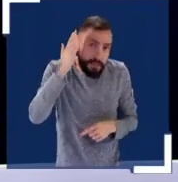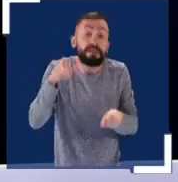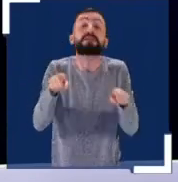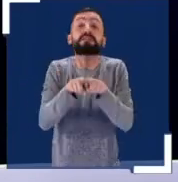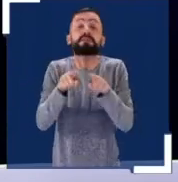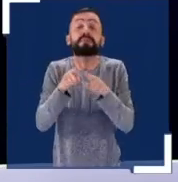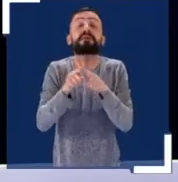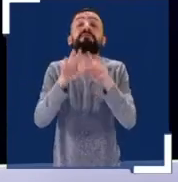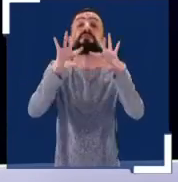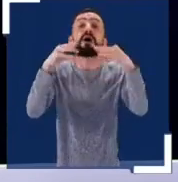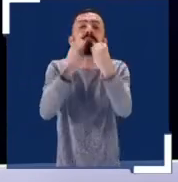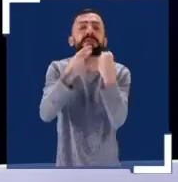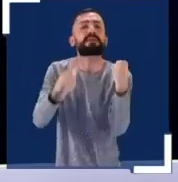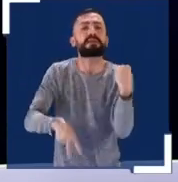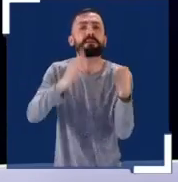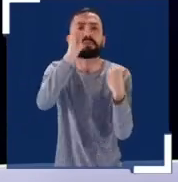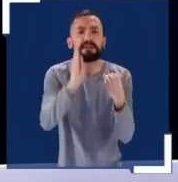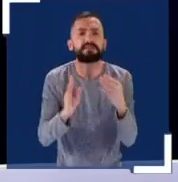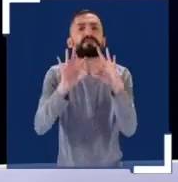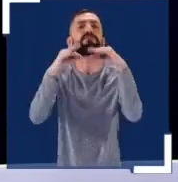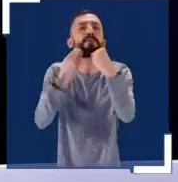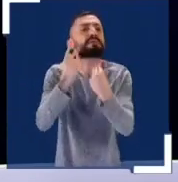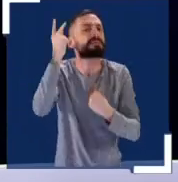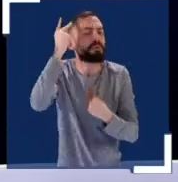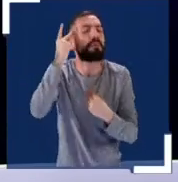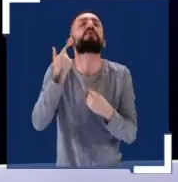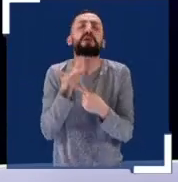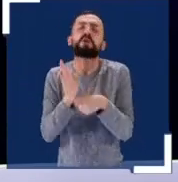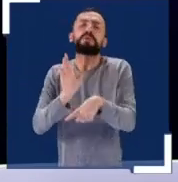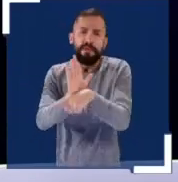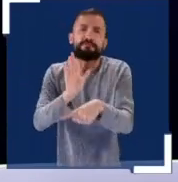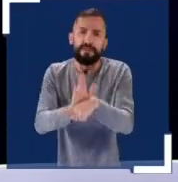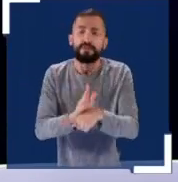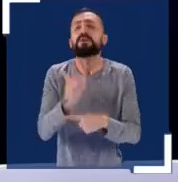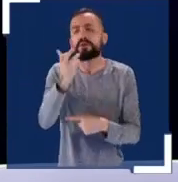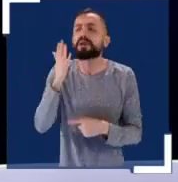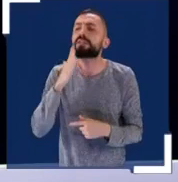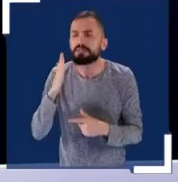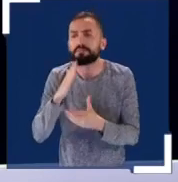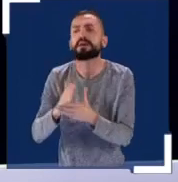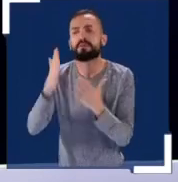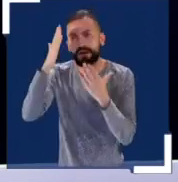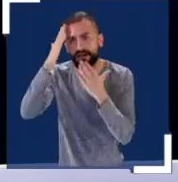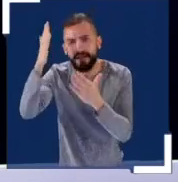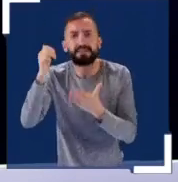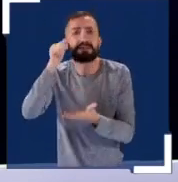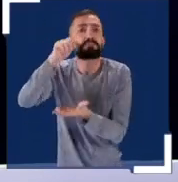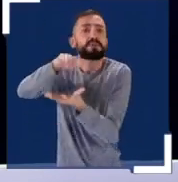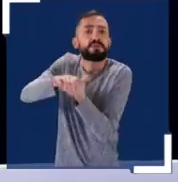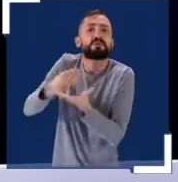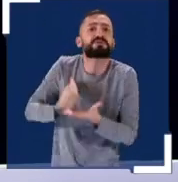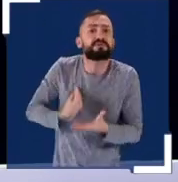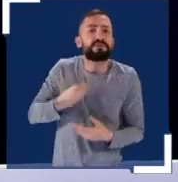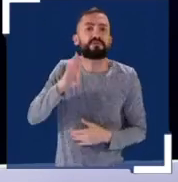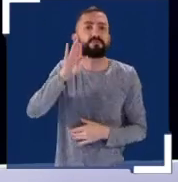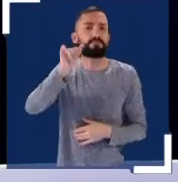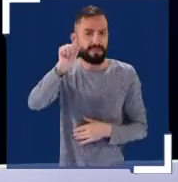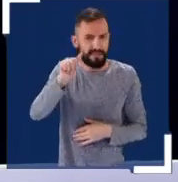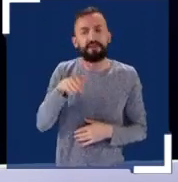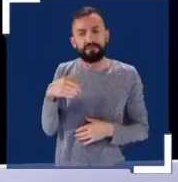família brasileira, defendo a família de São Paulo. Quero agradecer, inclusive, Nascimento, aqui, a presença da Bia, minha esposa, que está aqui ao meu